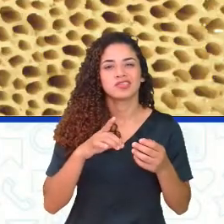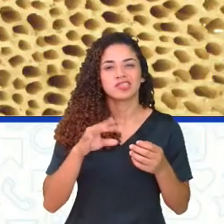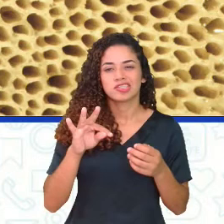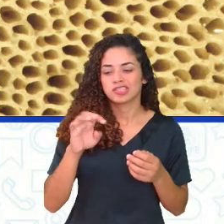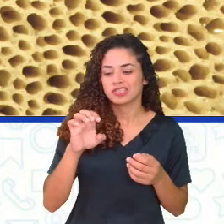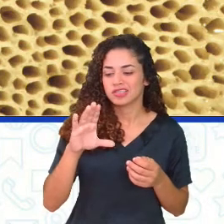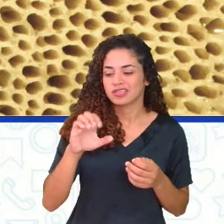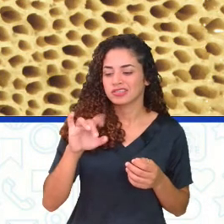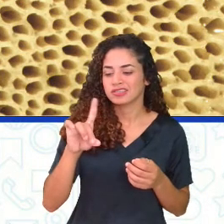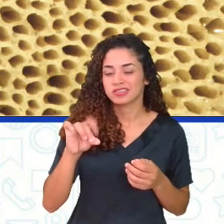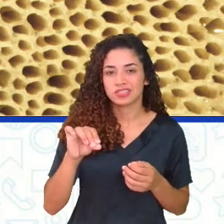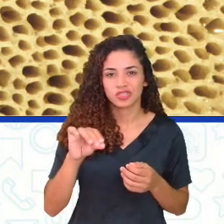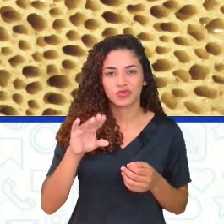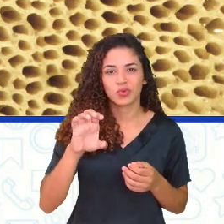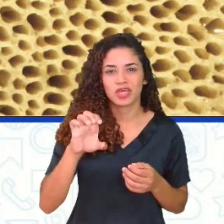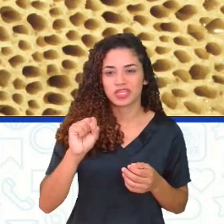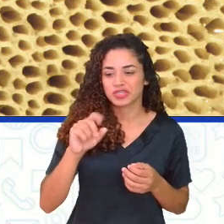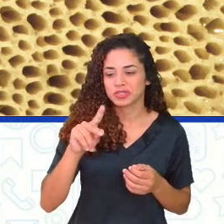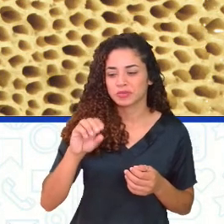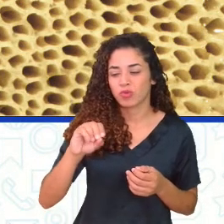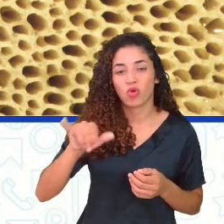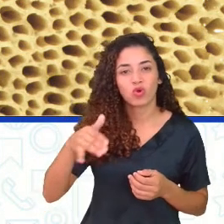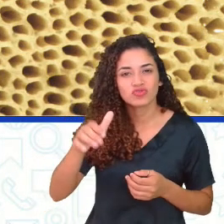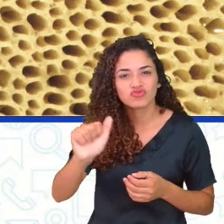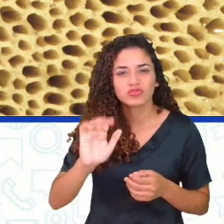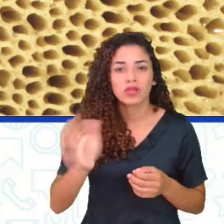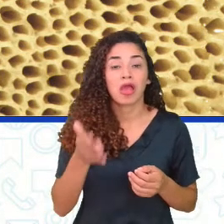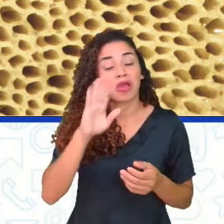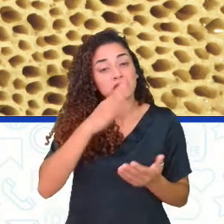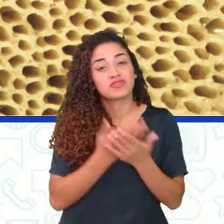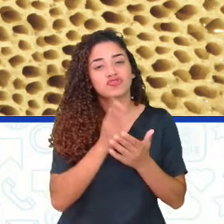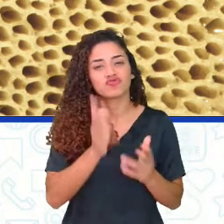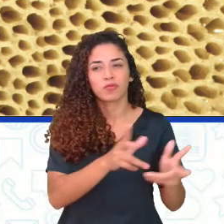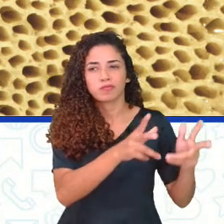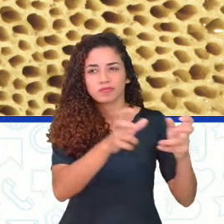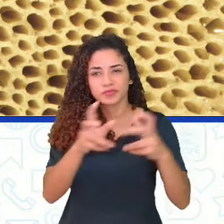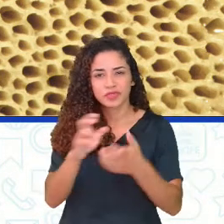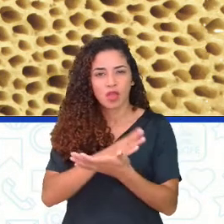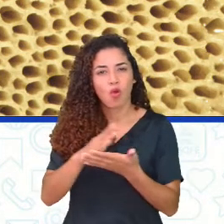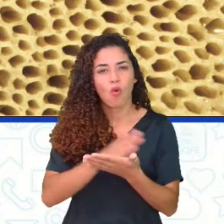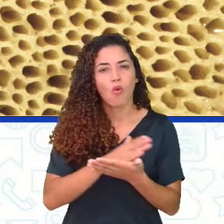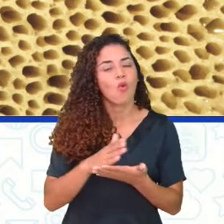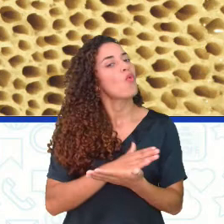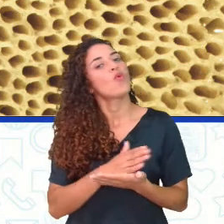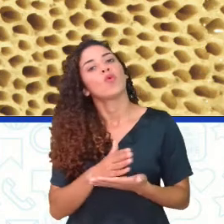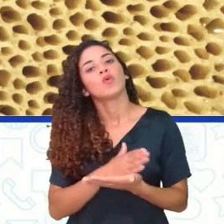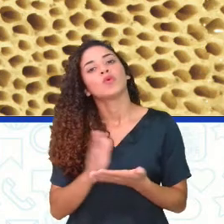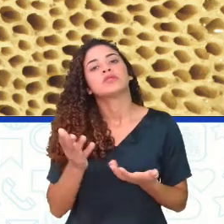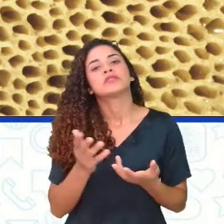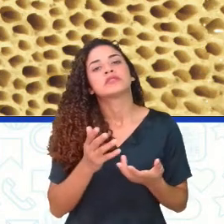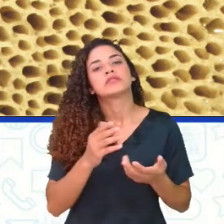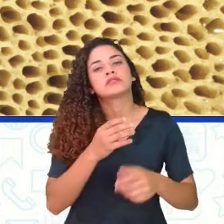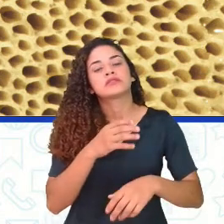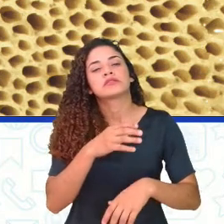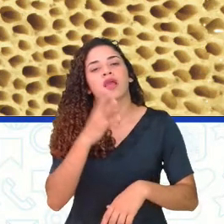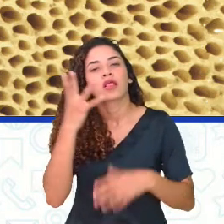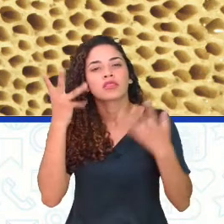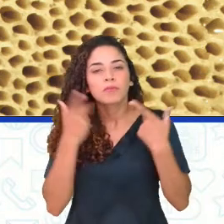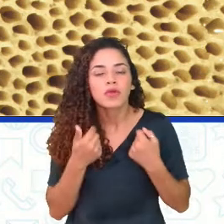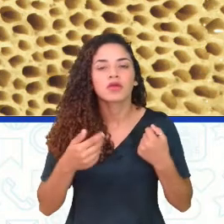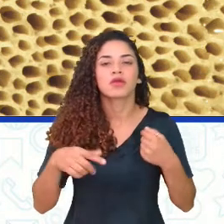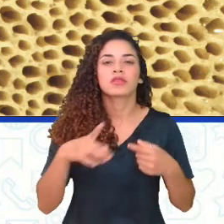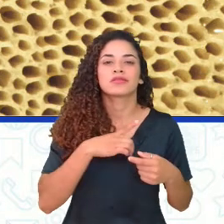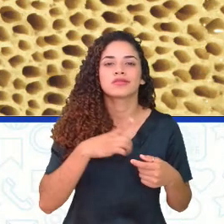Eu acredito que muitos de vocês já perceberam em alguns animais, principalmente no ossinho, né, da coxinha da